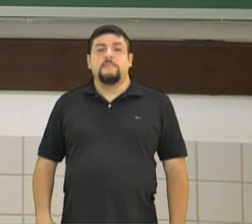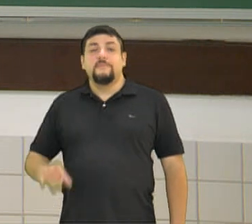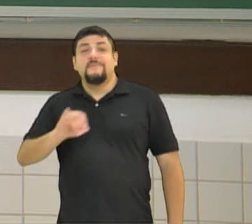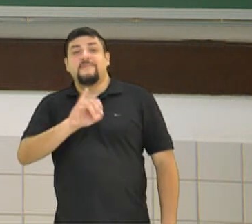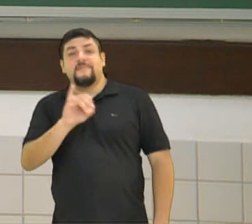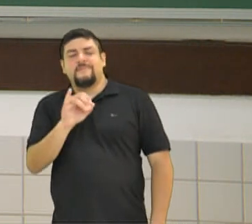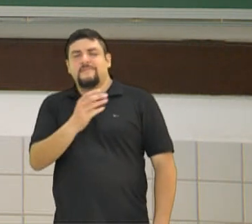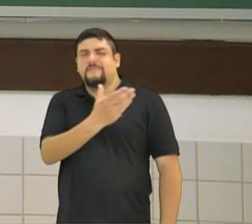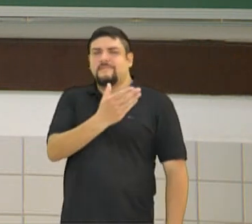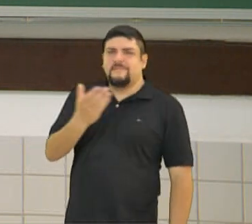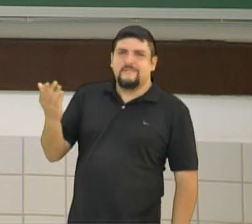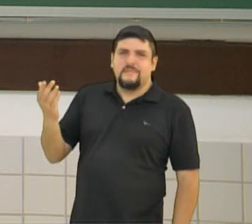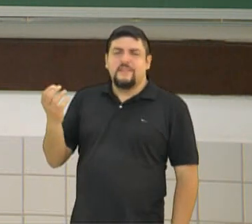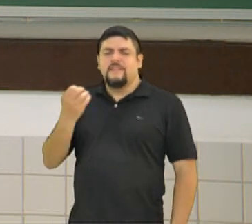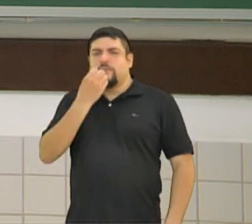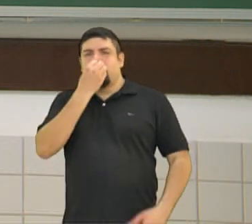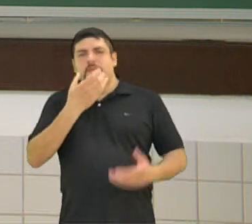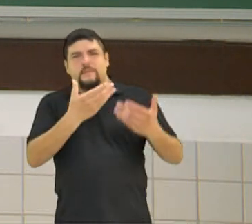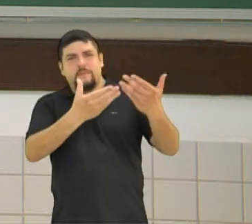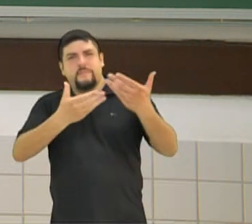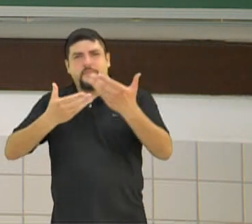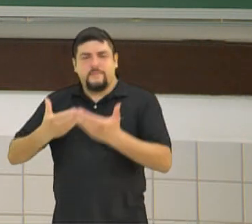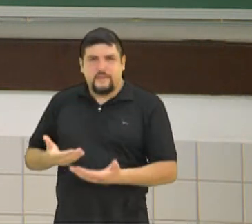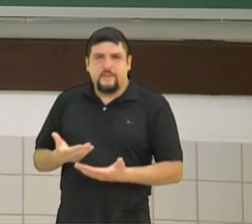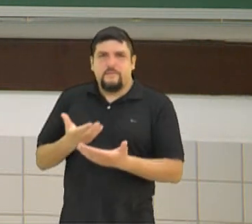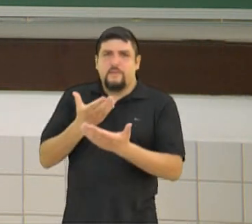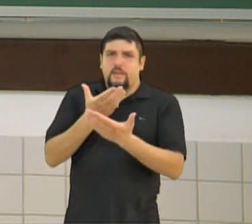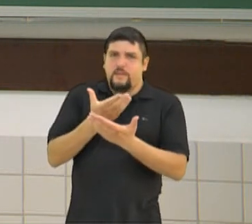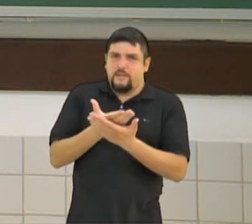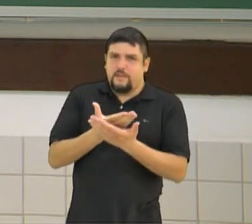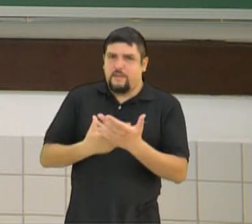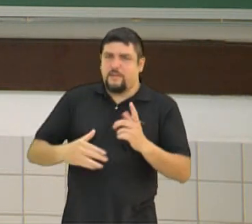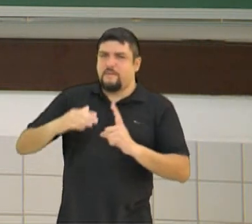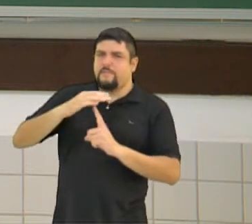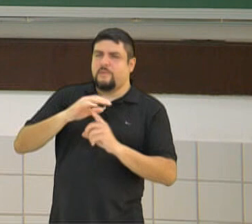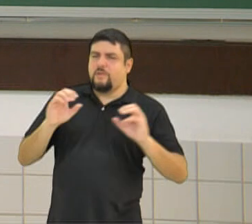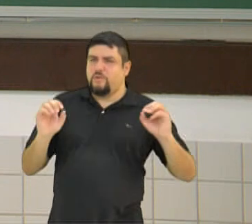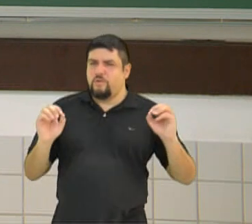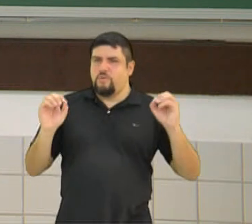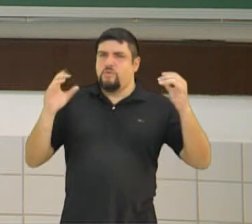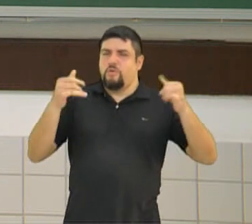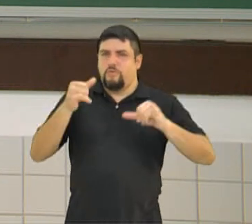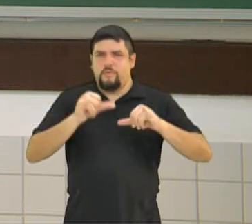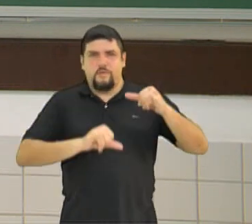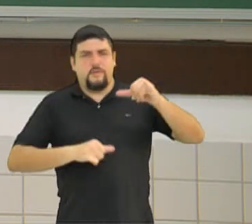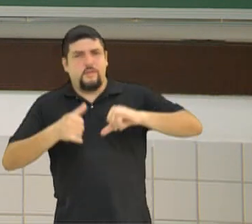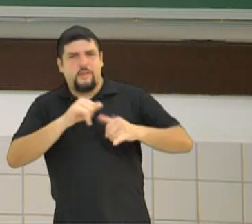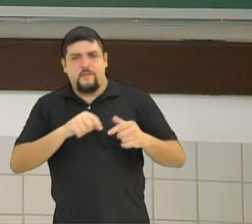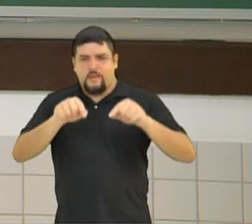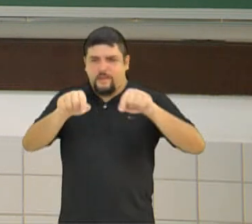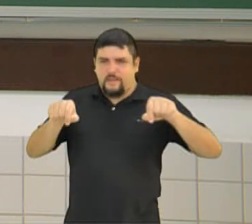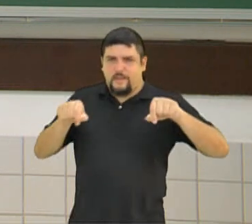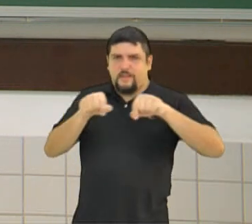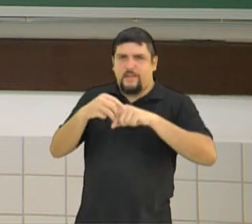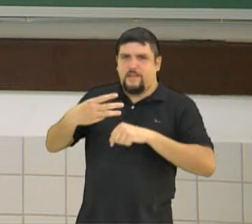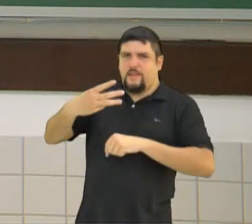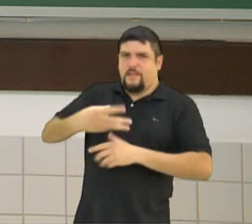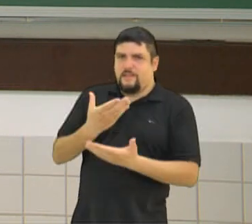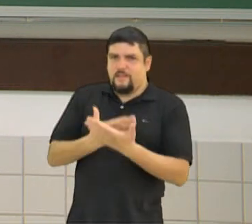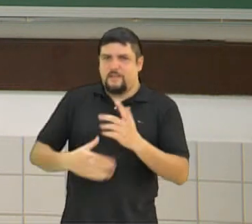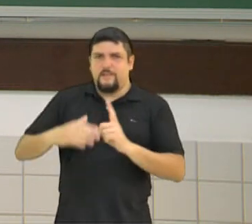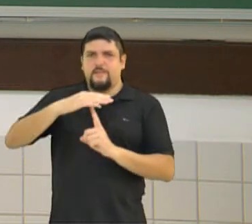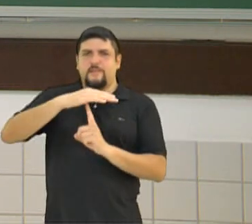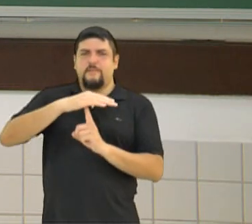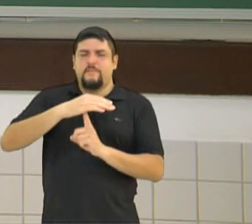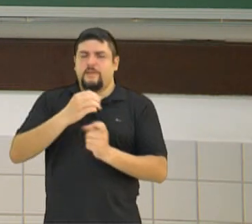Salve, salve galera! Sejam bem-vindos então para mais um show de química, diretamente dos estúdios 3 do Aula Paraná para